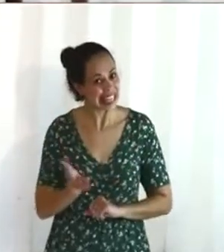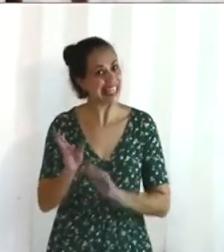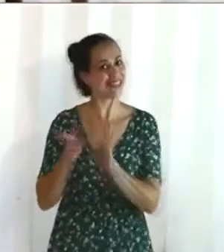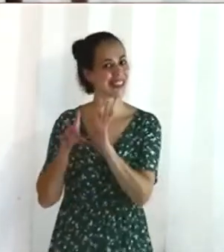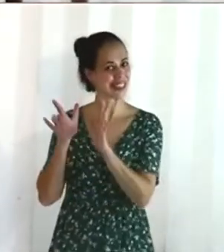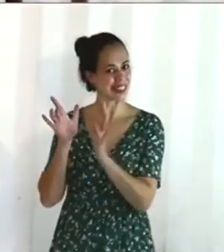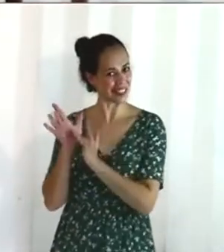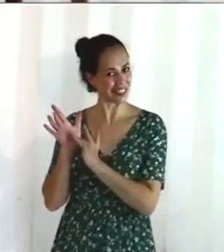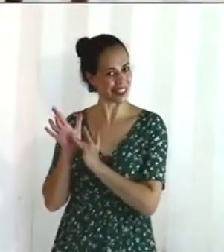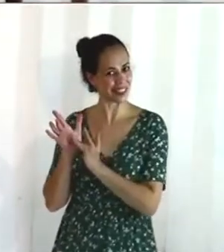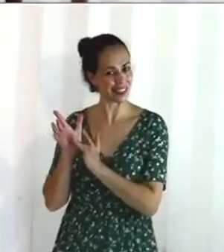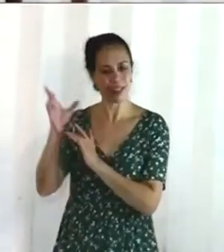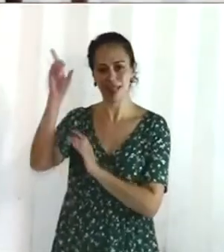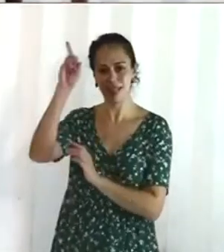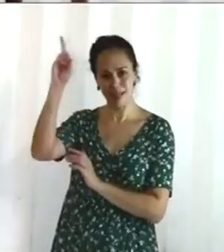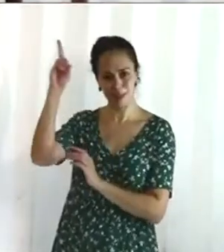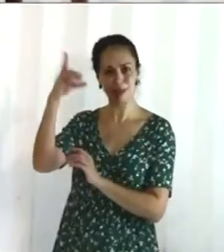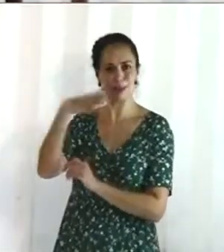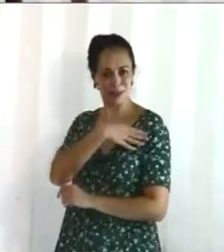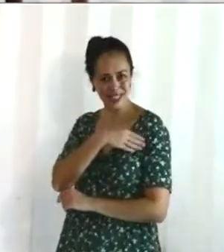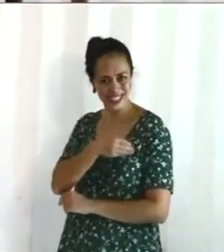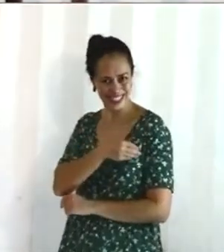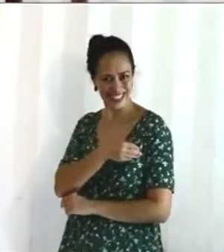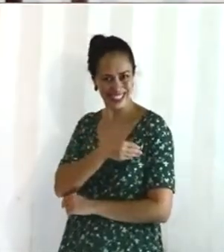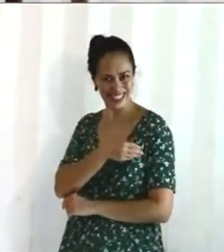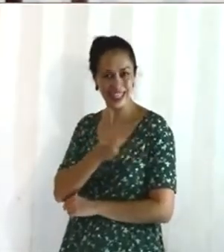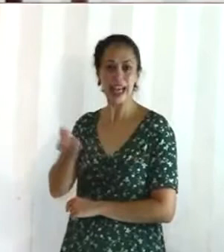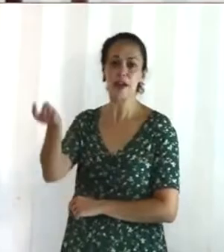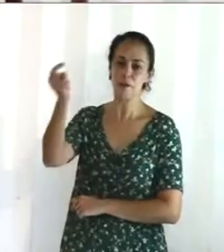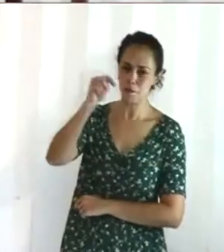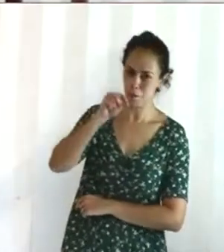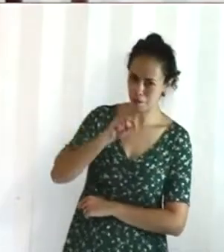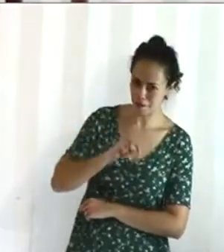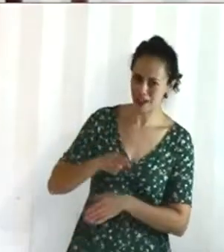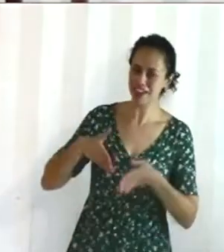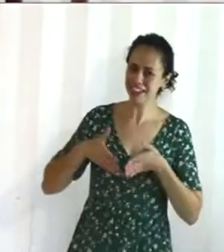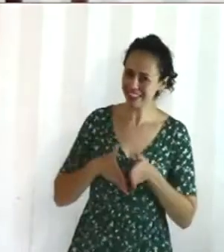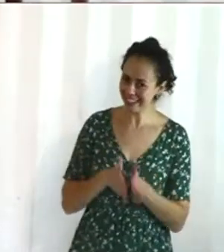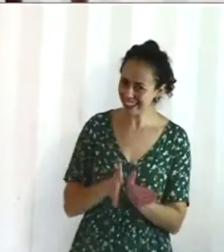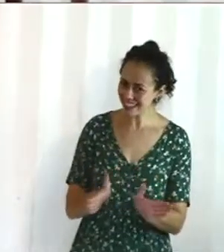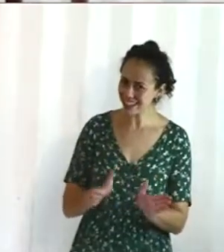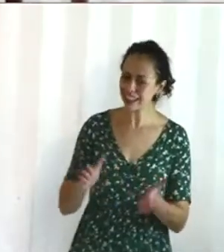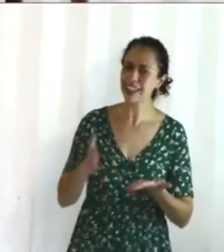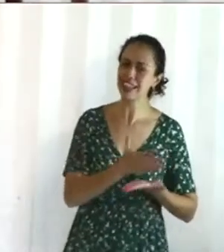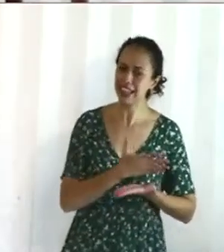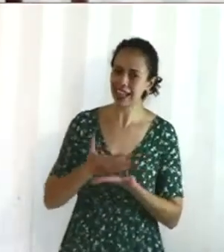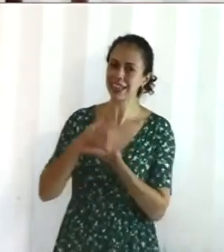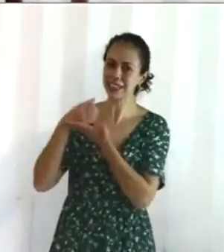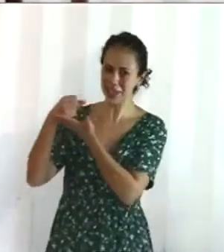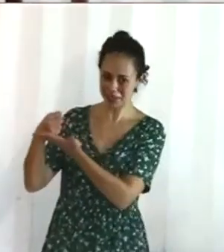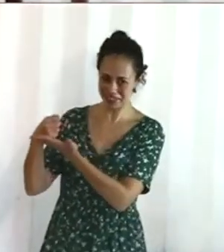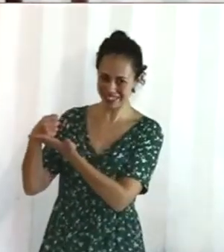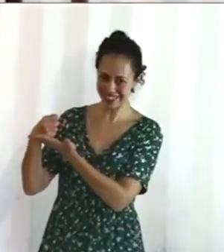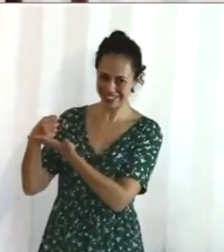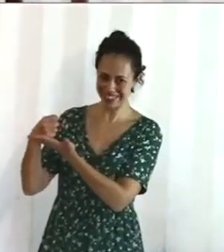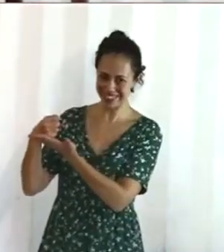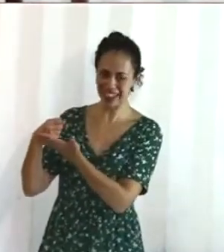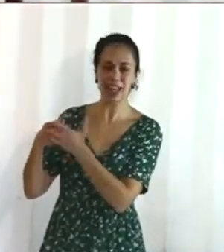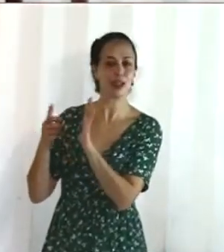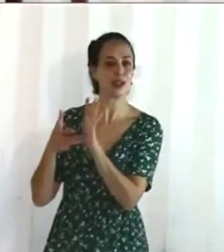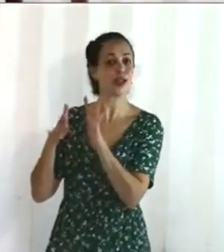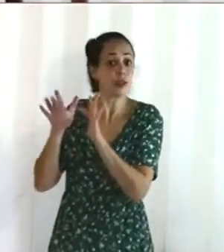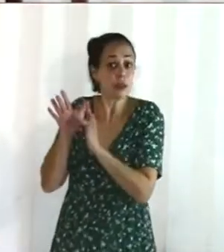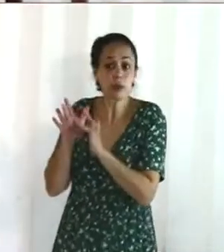que todas as coisas caminhem nessa direção, na direção da salvação dos eleitos de Deus. Esse é o